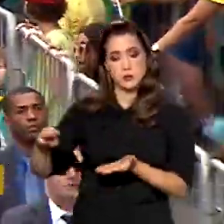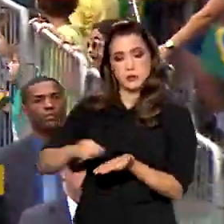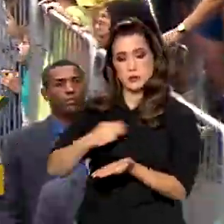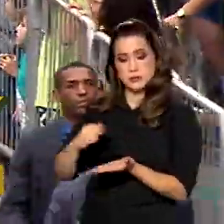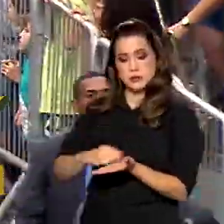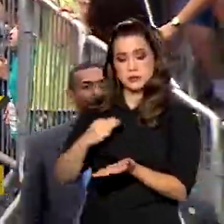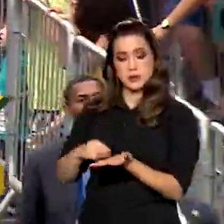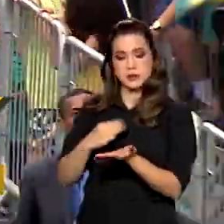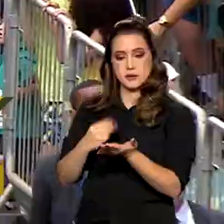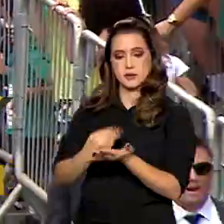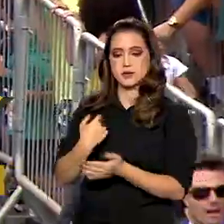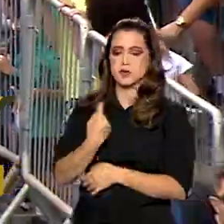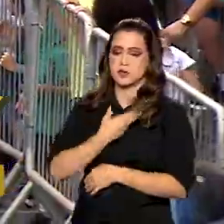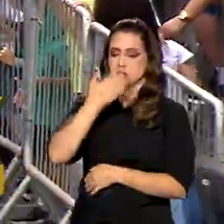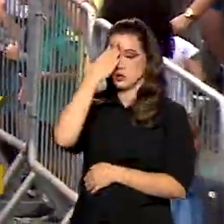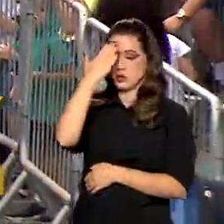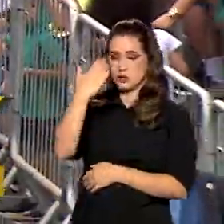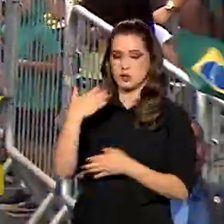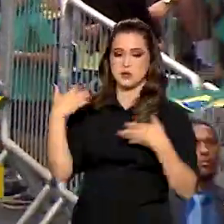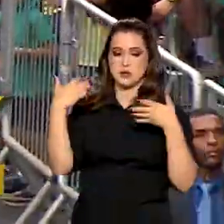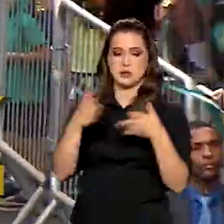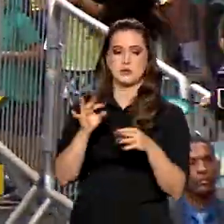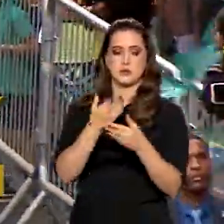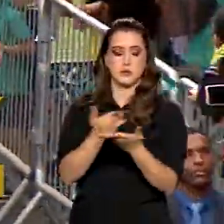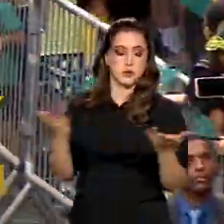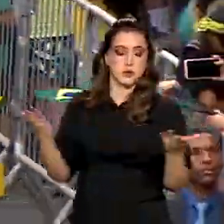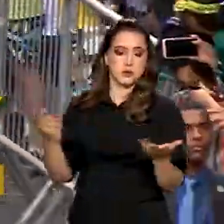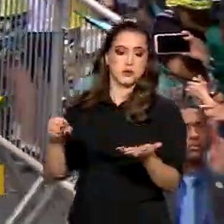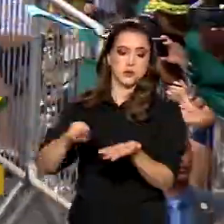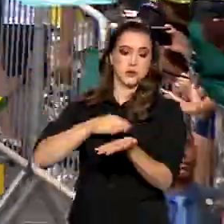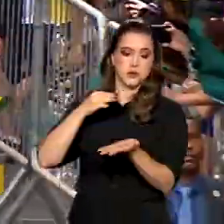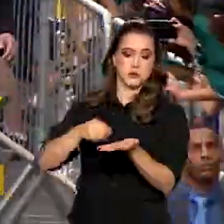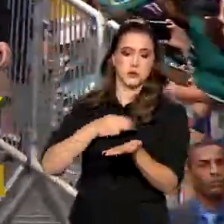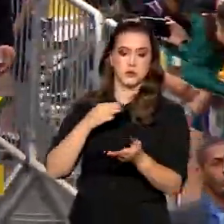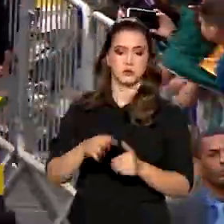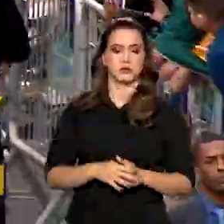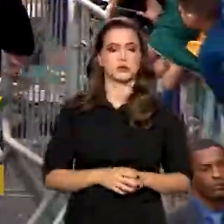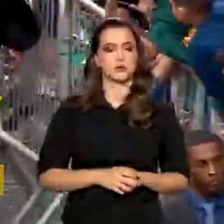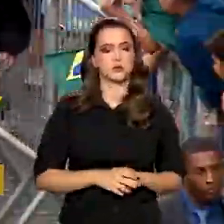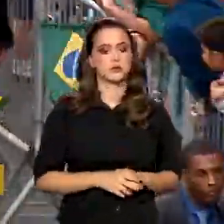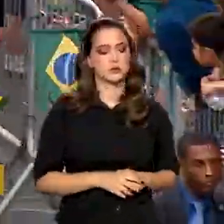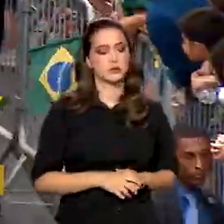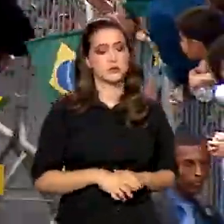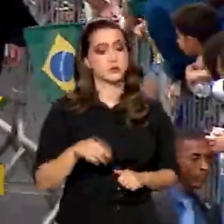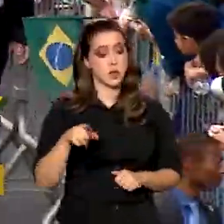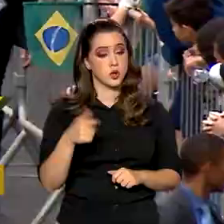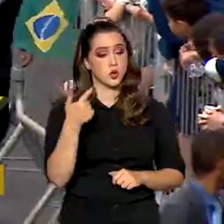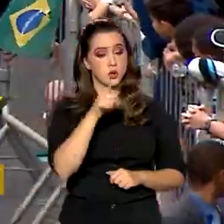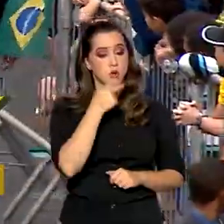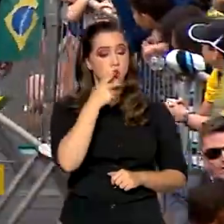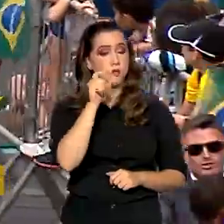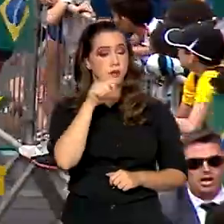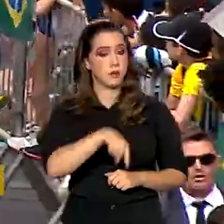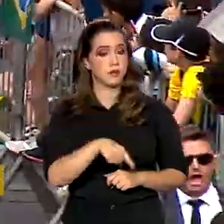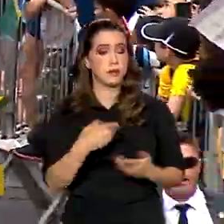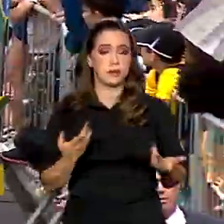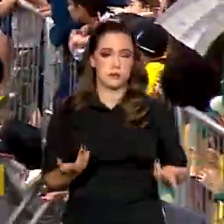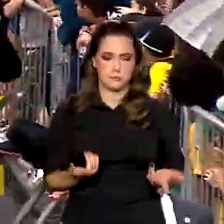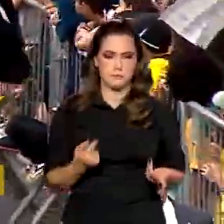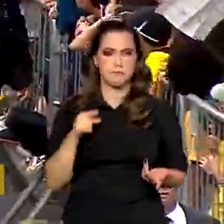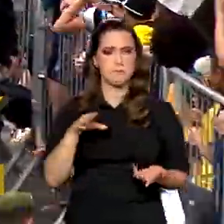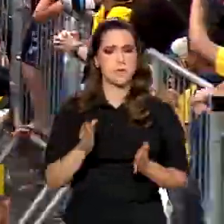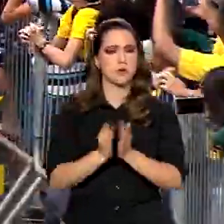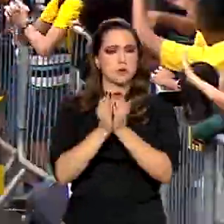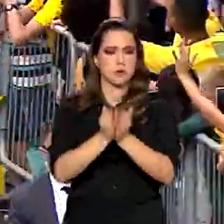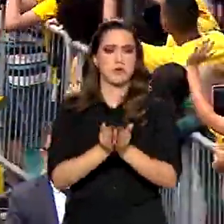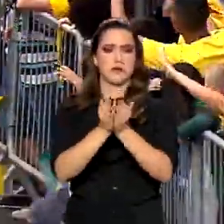de todos vocês que estão mandando essas mensagens. Voltando a falar aqui, comandante, sobre esses navios da Marinha, a sede é o